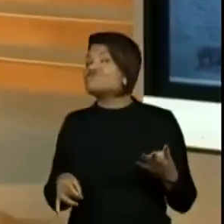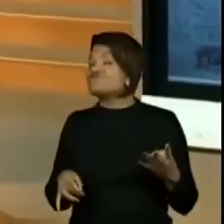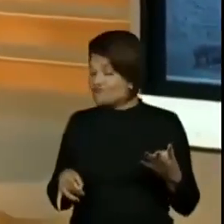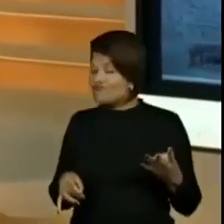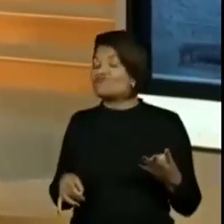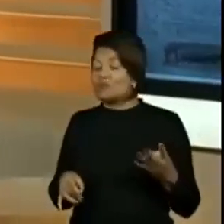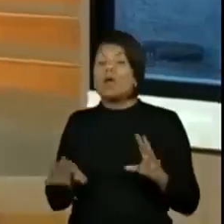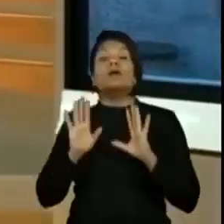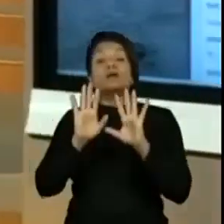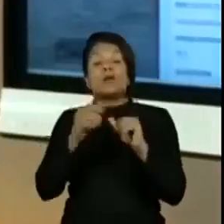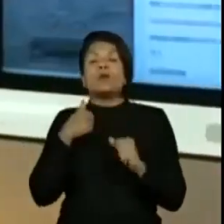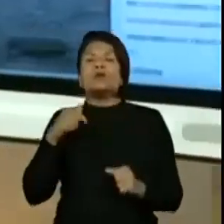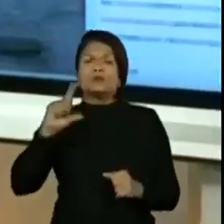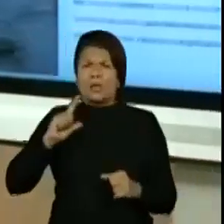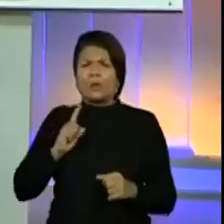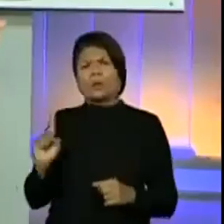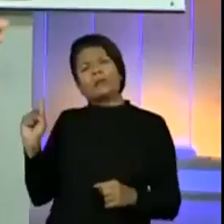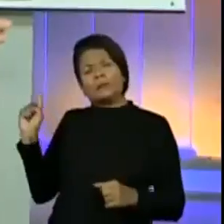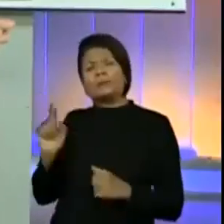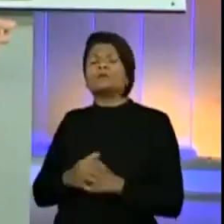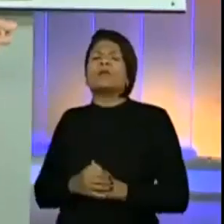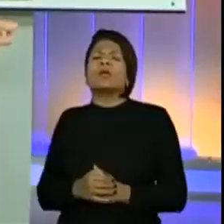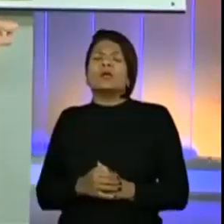também com o aluno